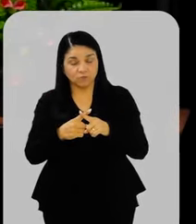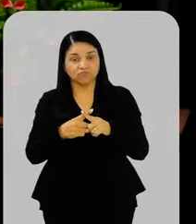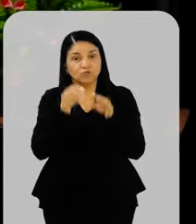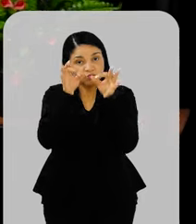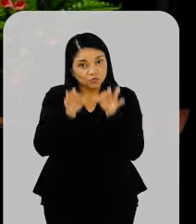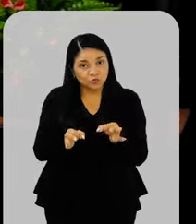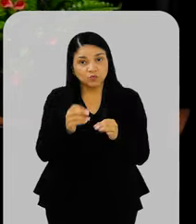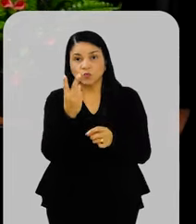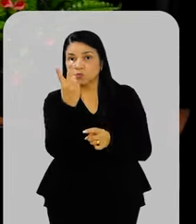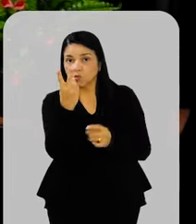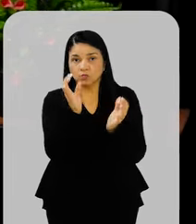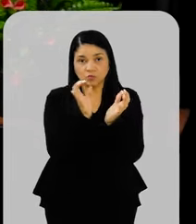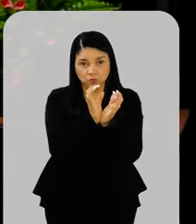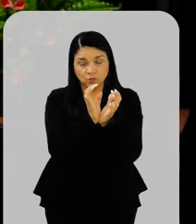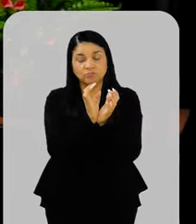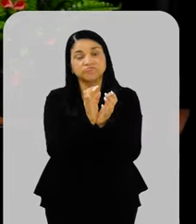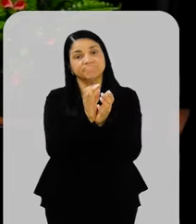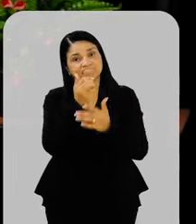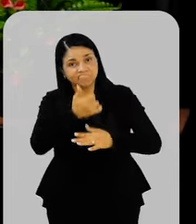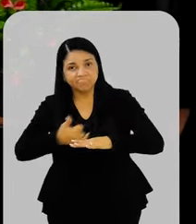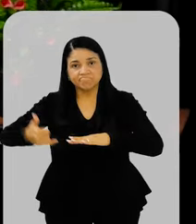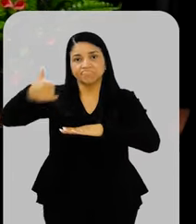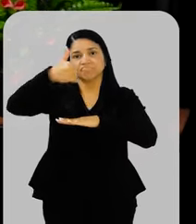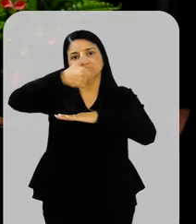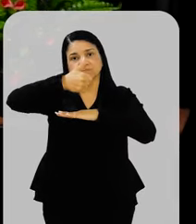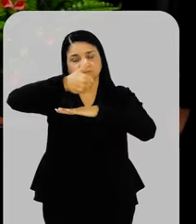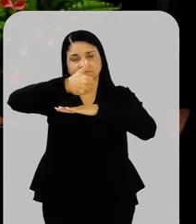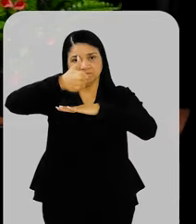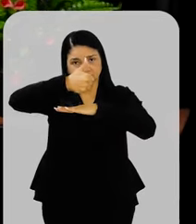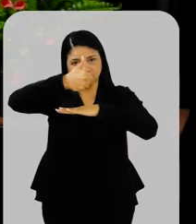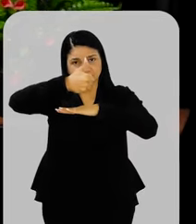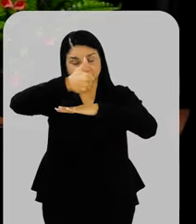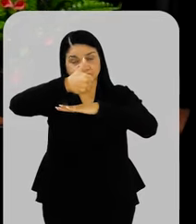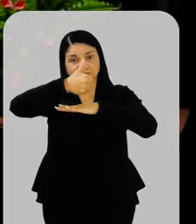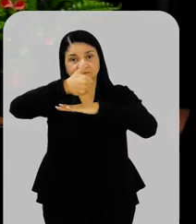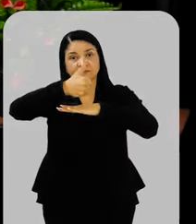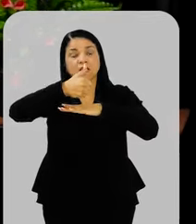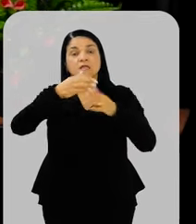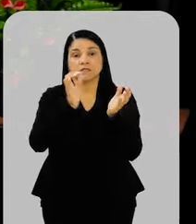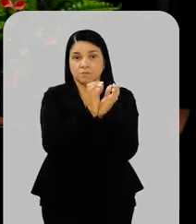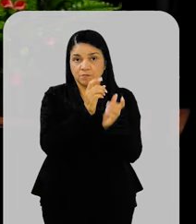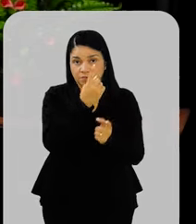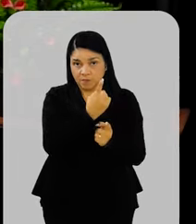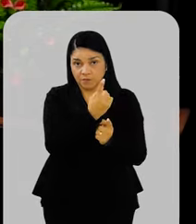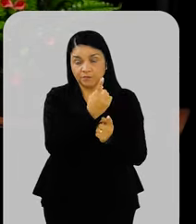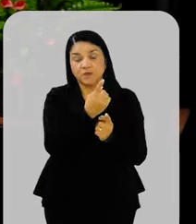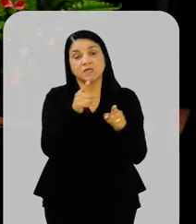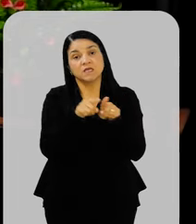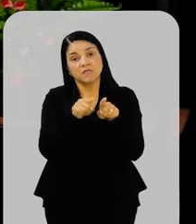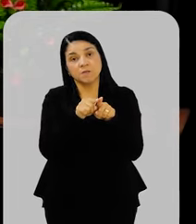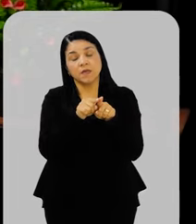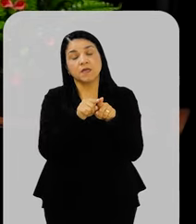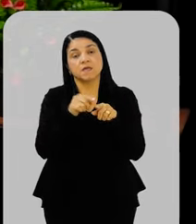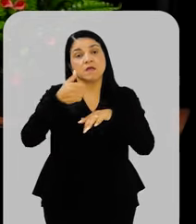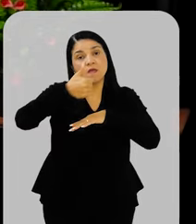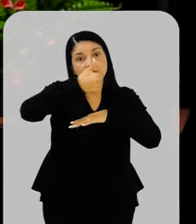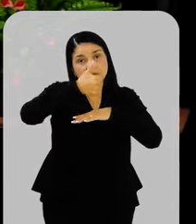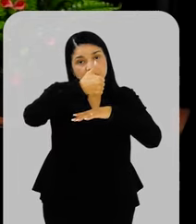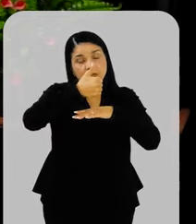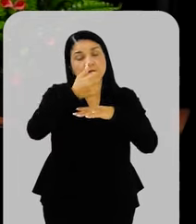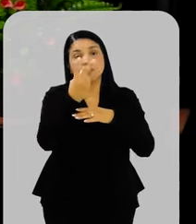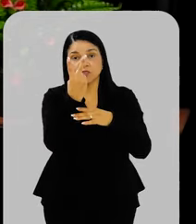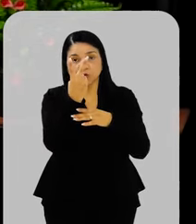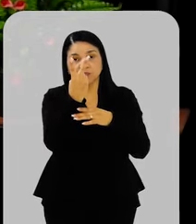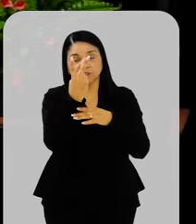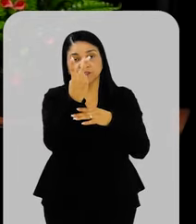equipes terem esse acesso também, né, os finalistas da competição terem um acesso da primeira divisão, assim como o equilíbrio na parte de cima também da primeira divisão, em que